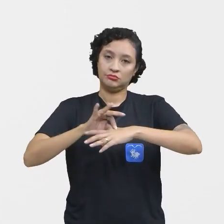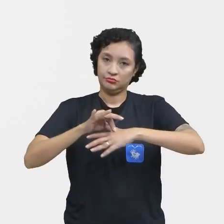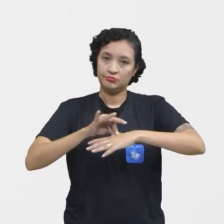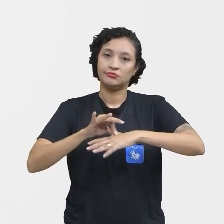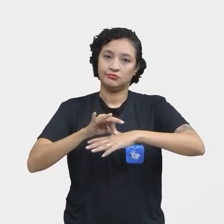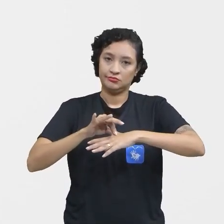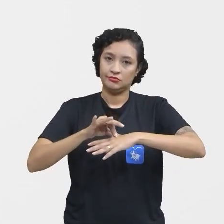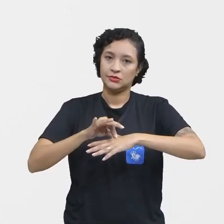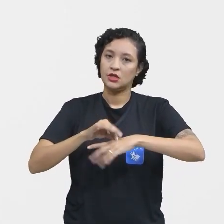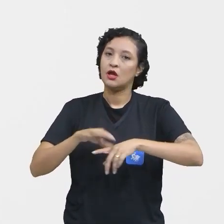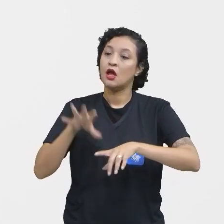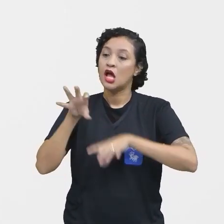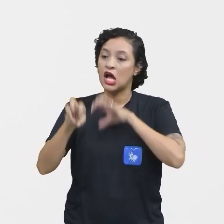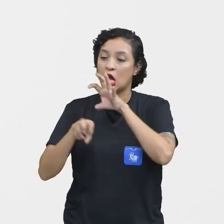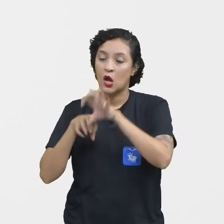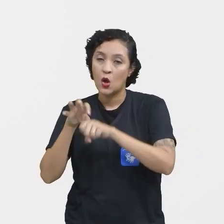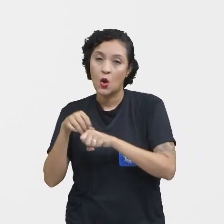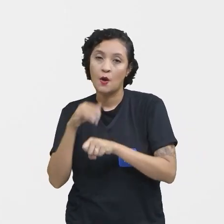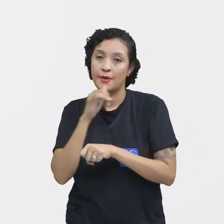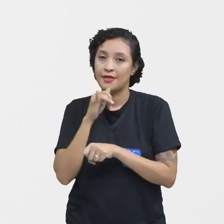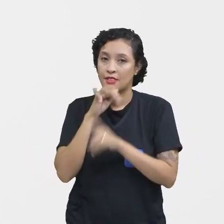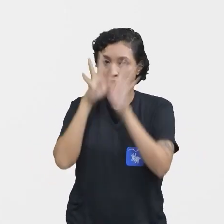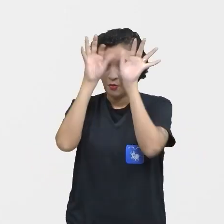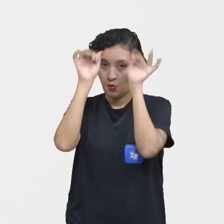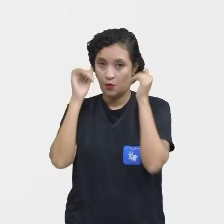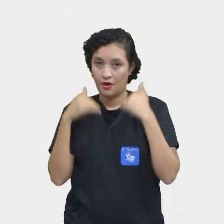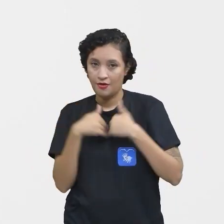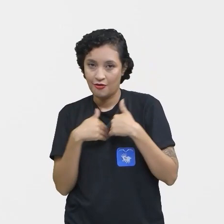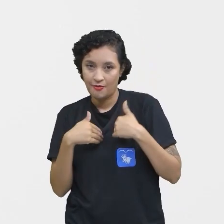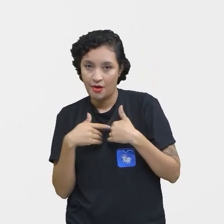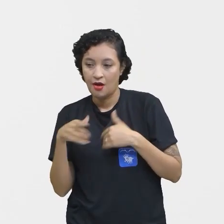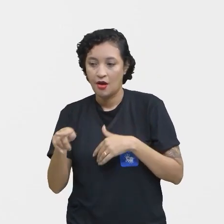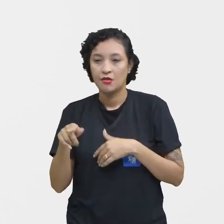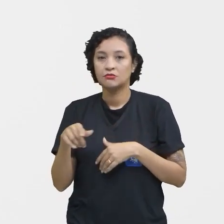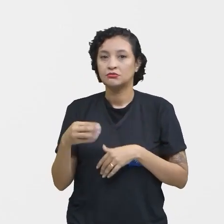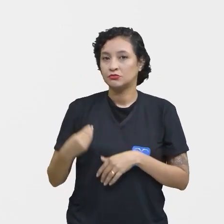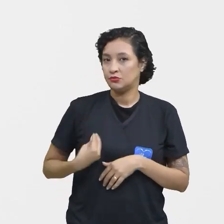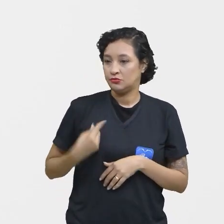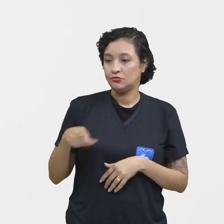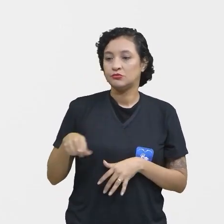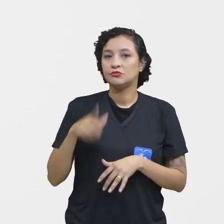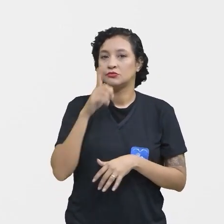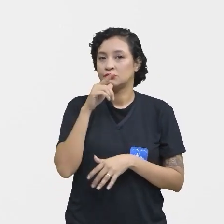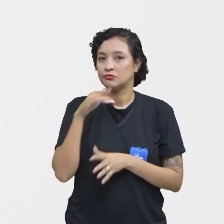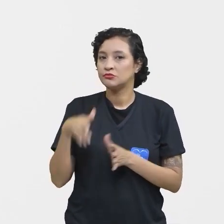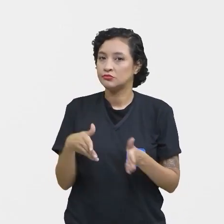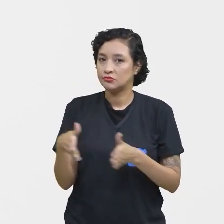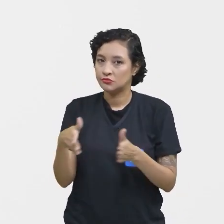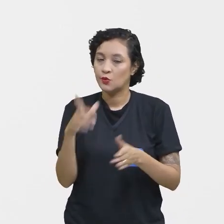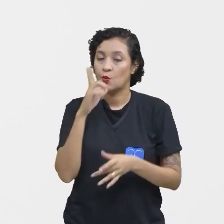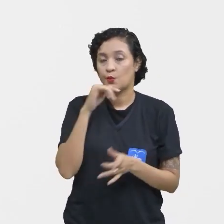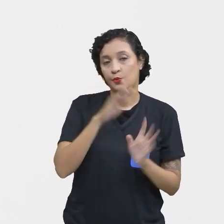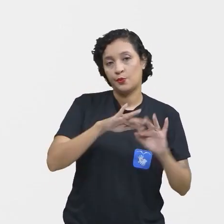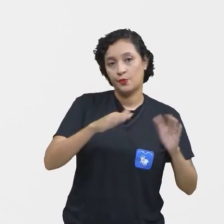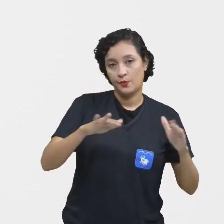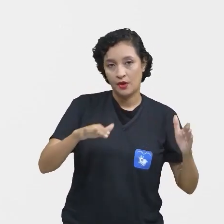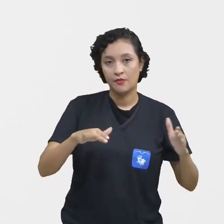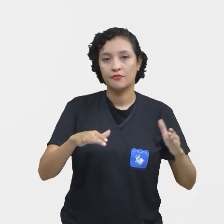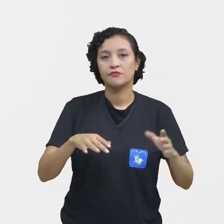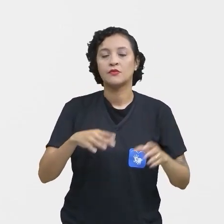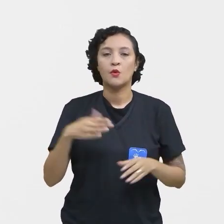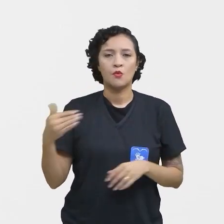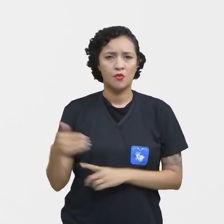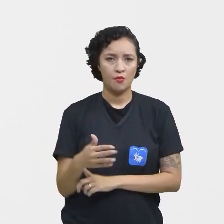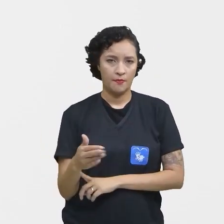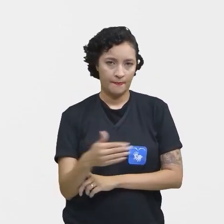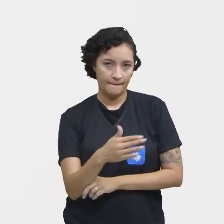outros animais, como moluscos, crustáceos e outros peixes menores. Então, a alimentação do peixe ela é variada, ela